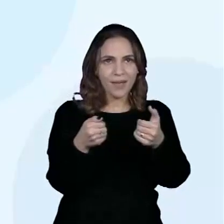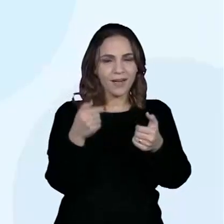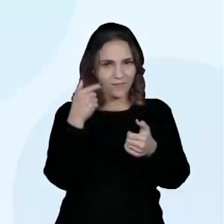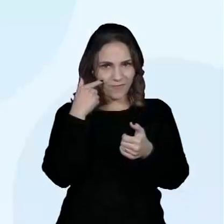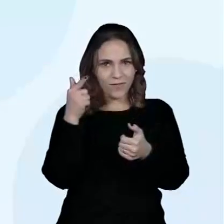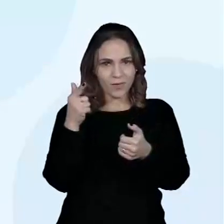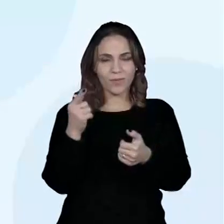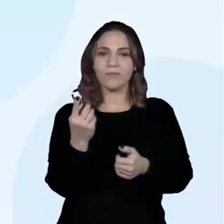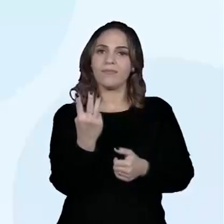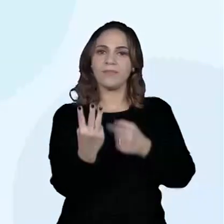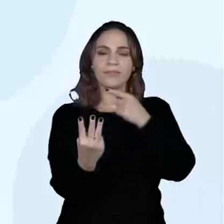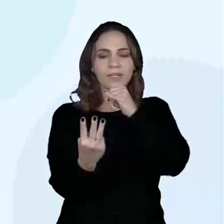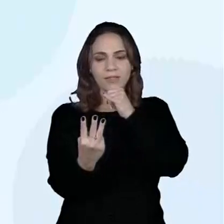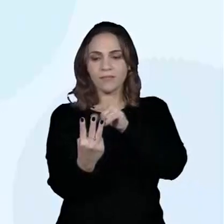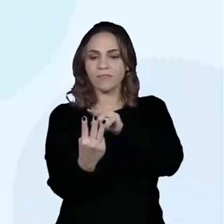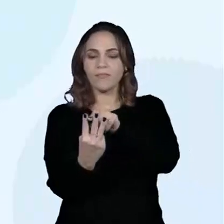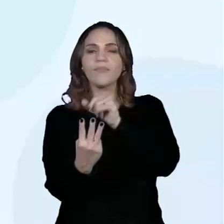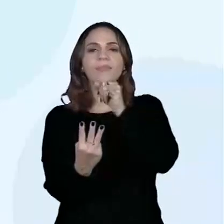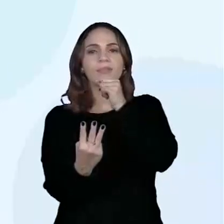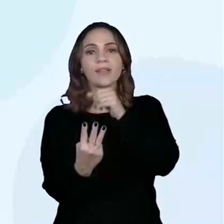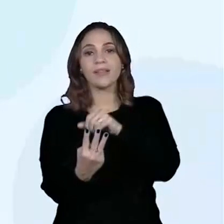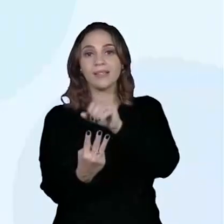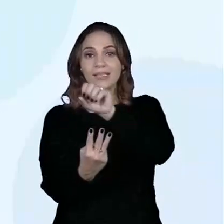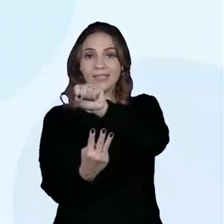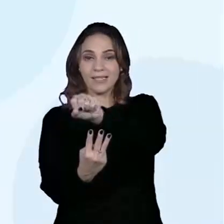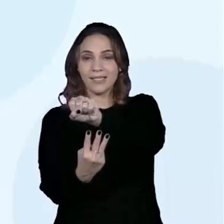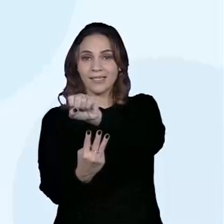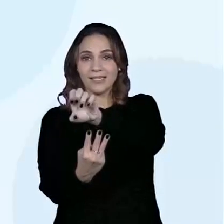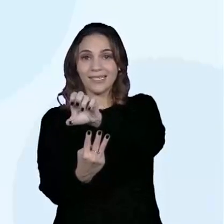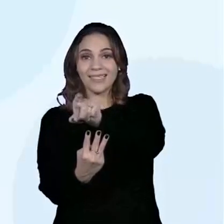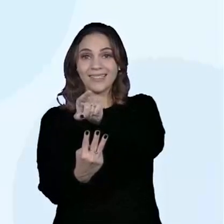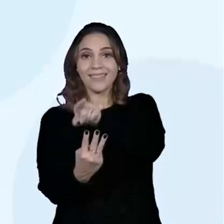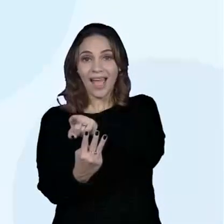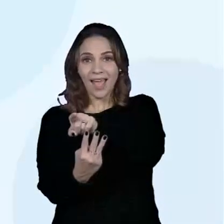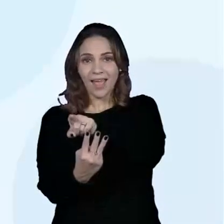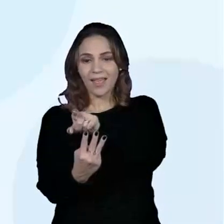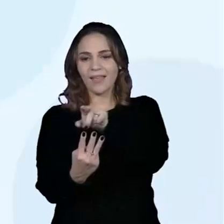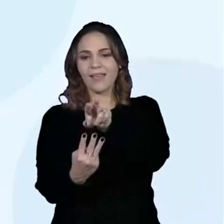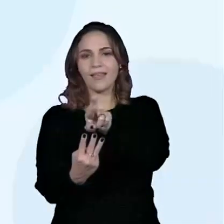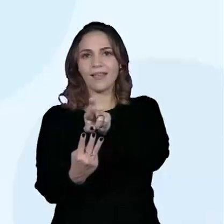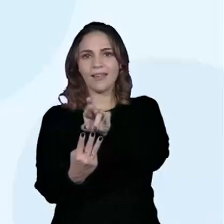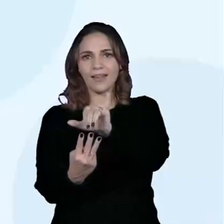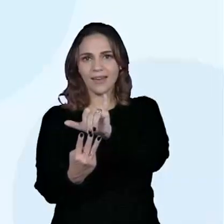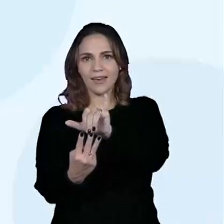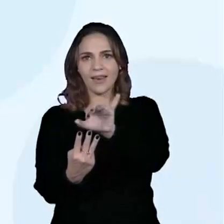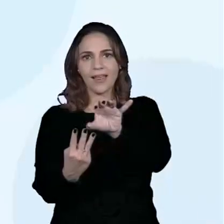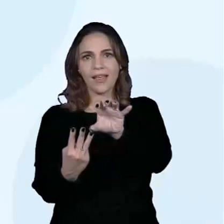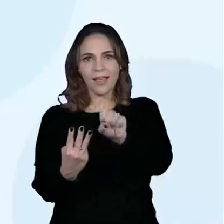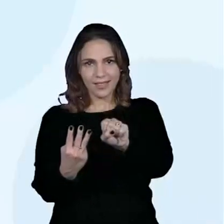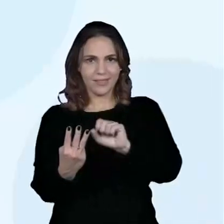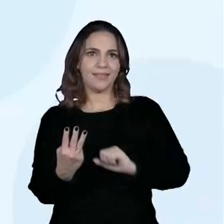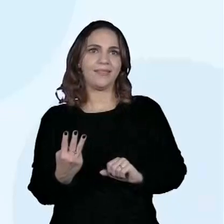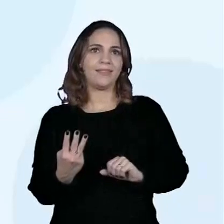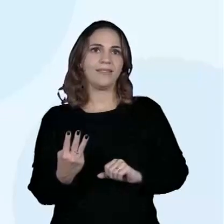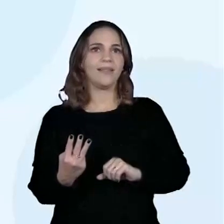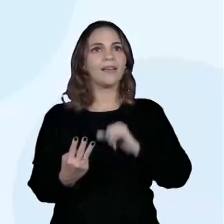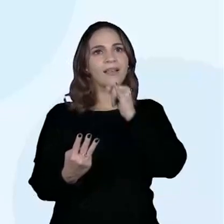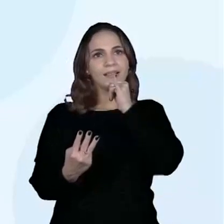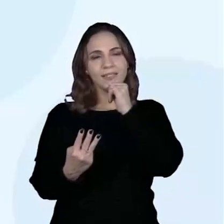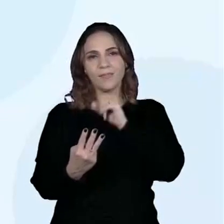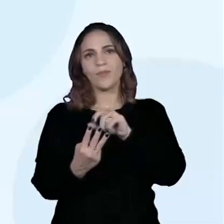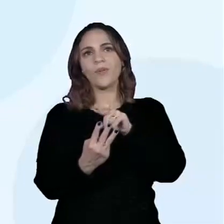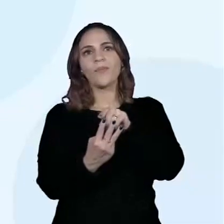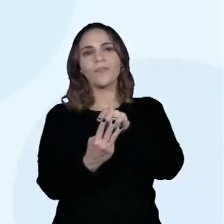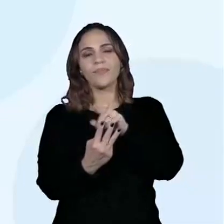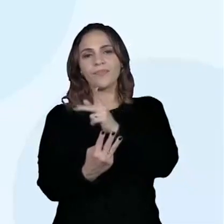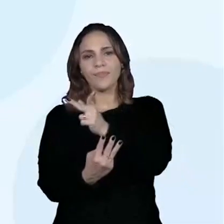2, 3. Por isso ela é antepenúltima. E aqui nós temos os monossílabos tônicos, que